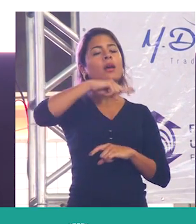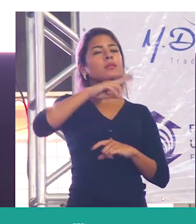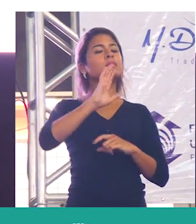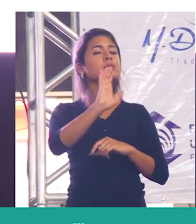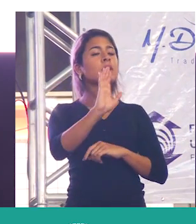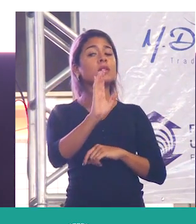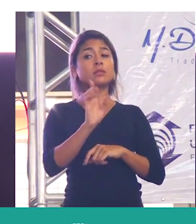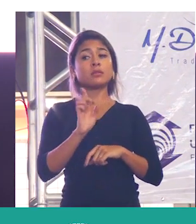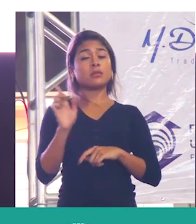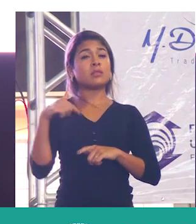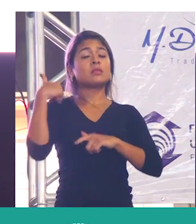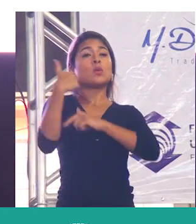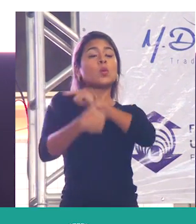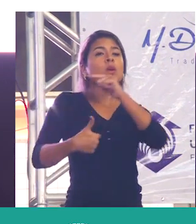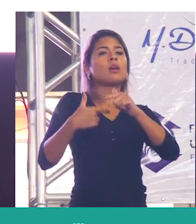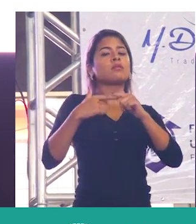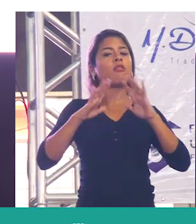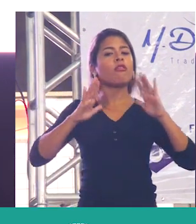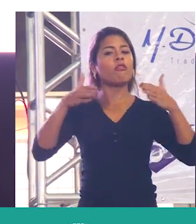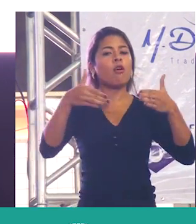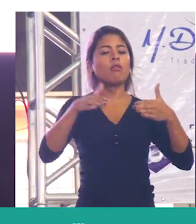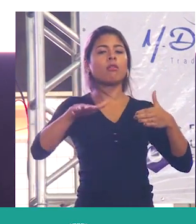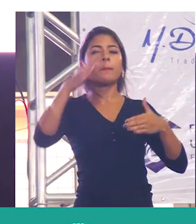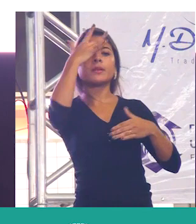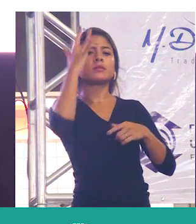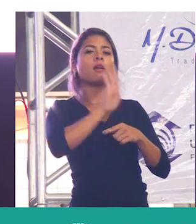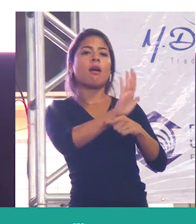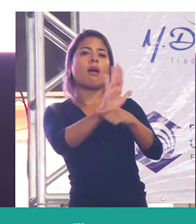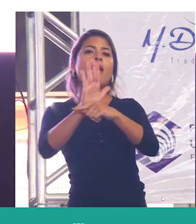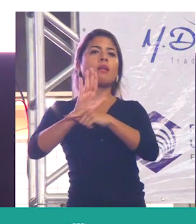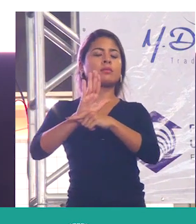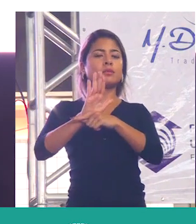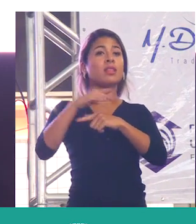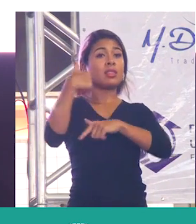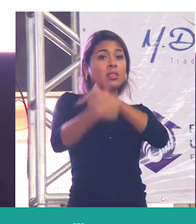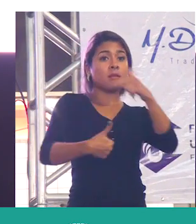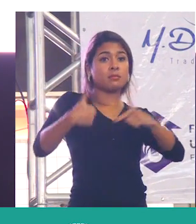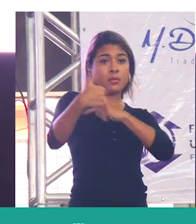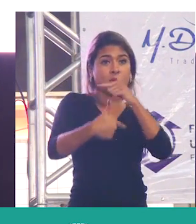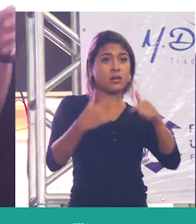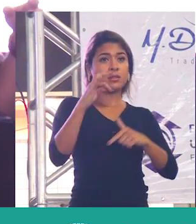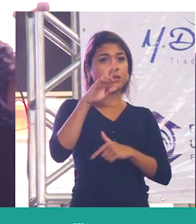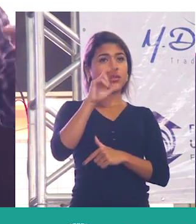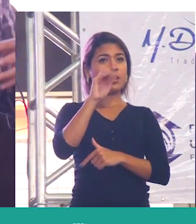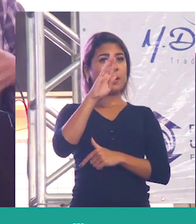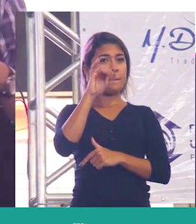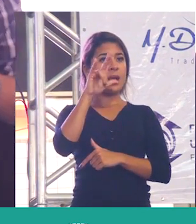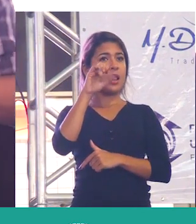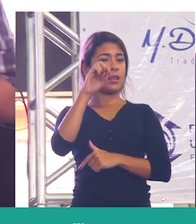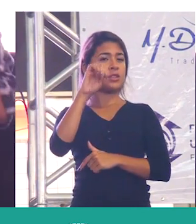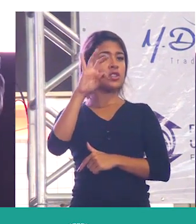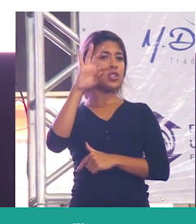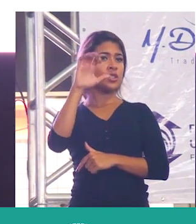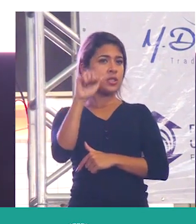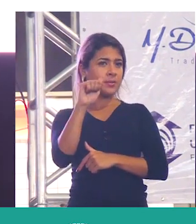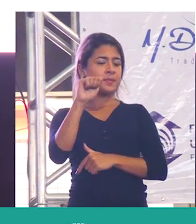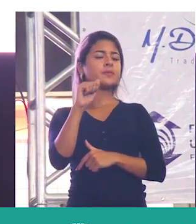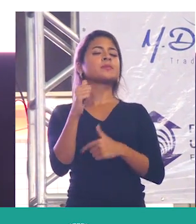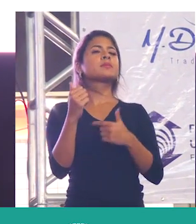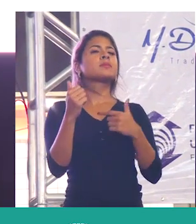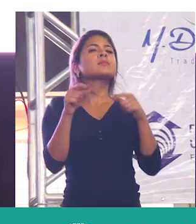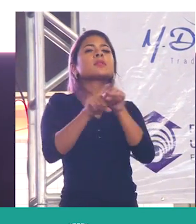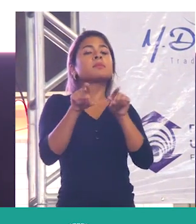muito trabalhista. E eu vou repetir o momento em que o mundo na época estava passando. Era a